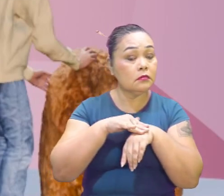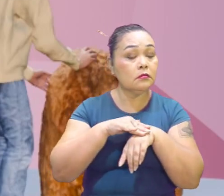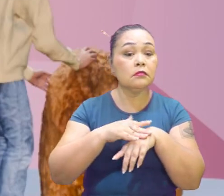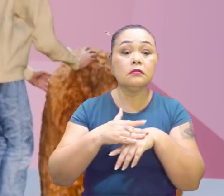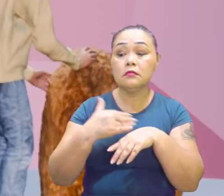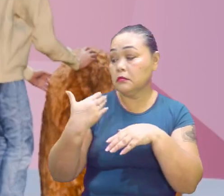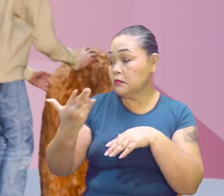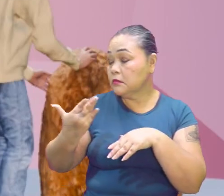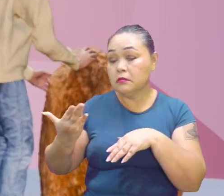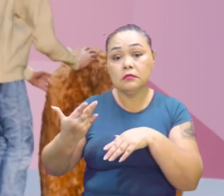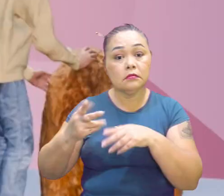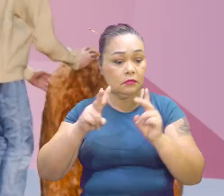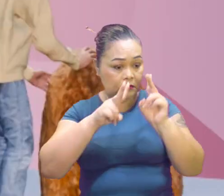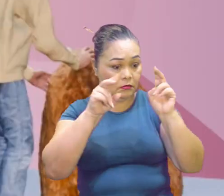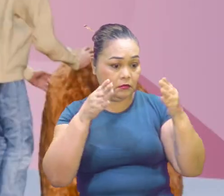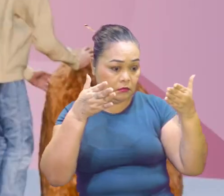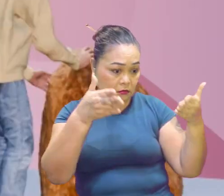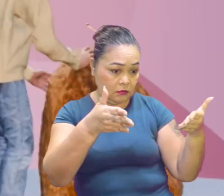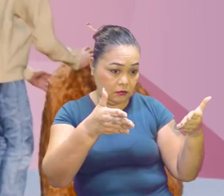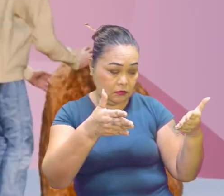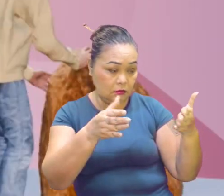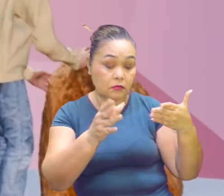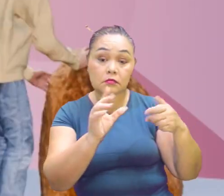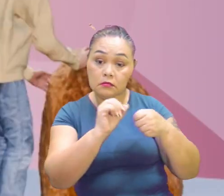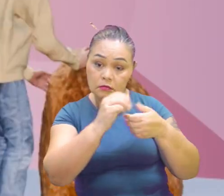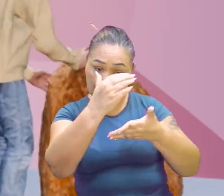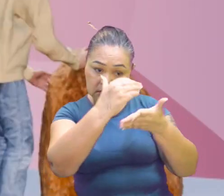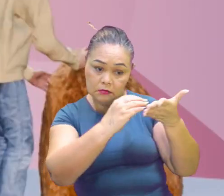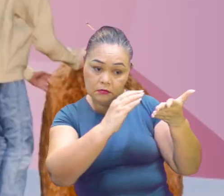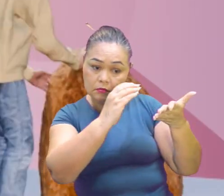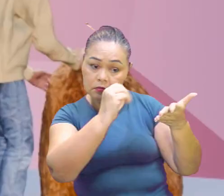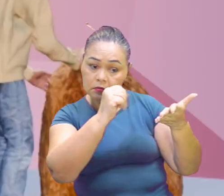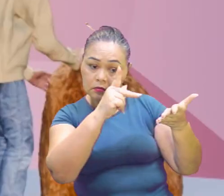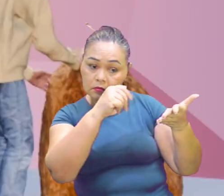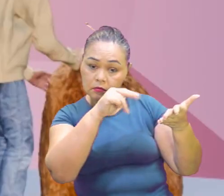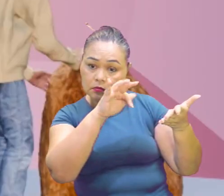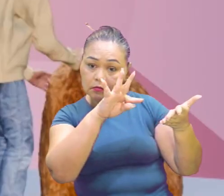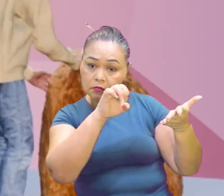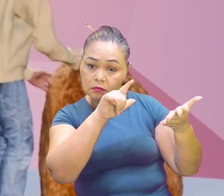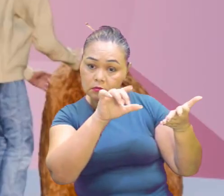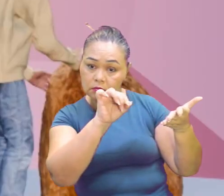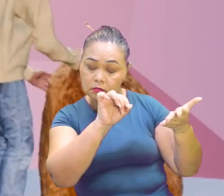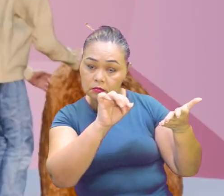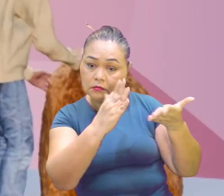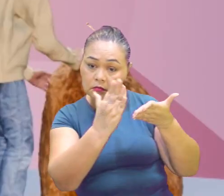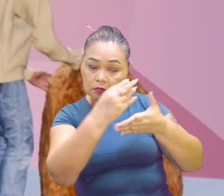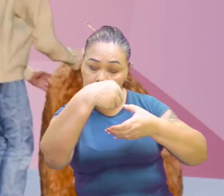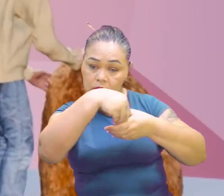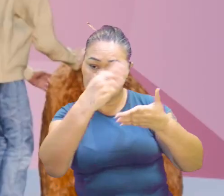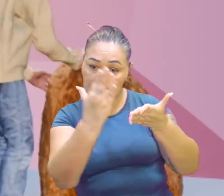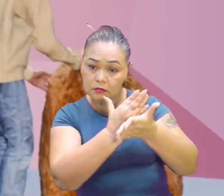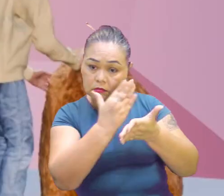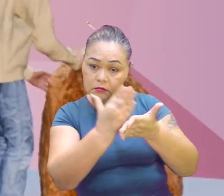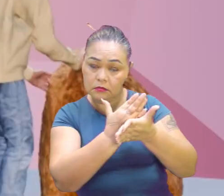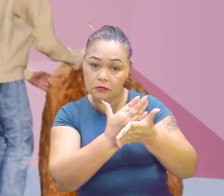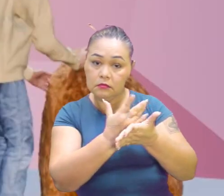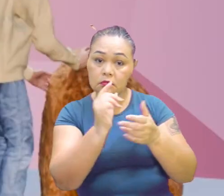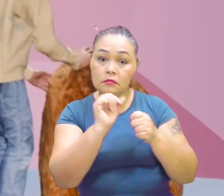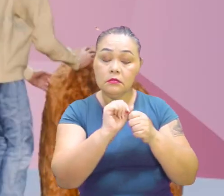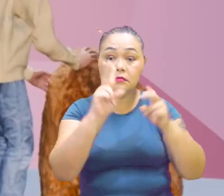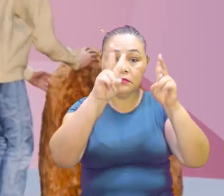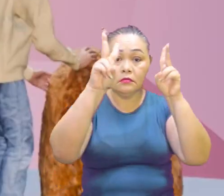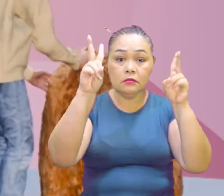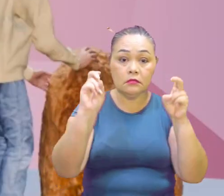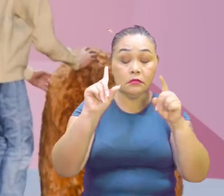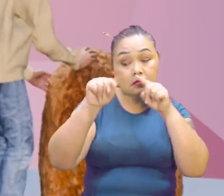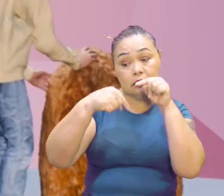para conversar sobre determinado capítulo da obra. Exatamente, eu sempre gostei de trabalhar assim, pessoal. Trabalha-se um